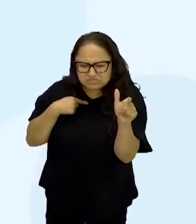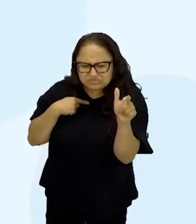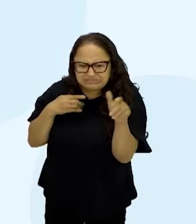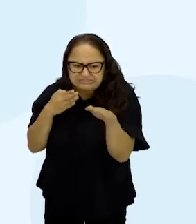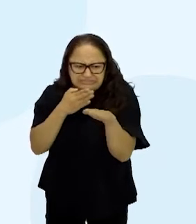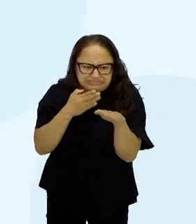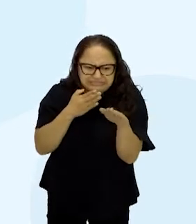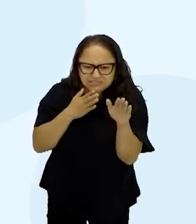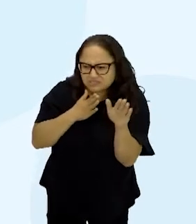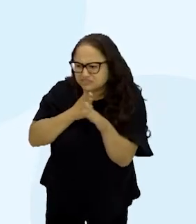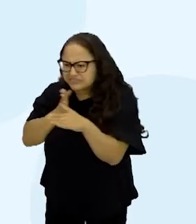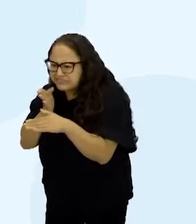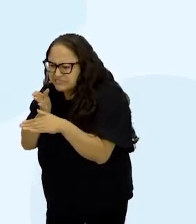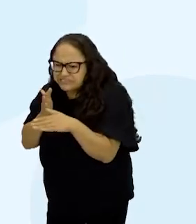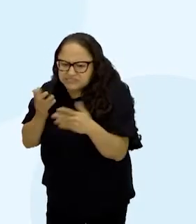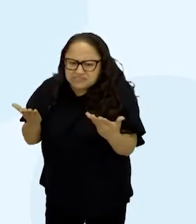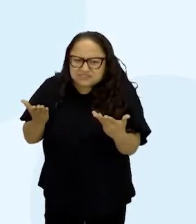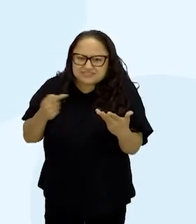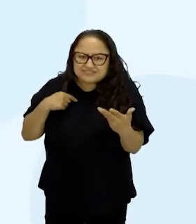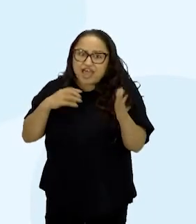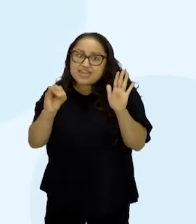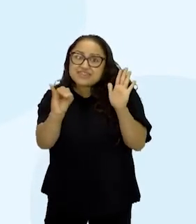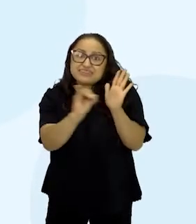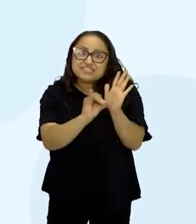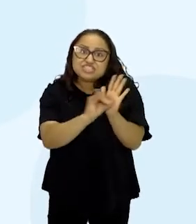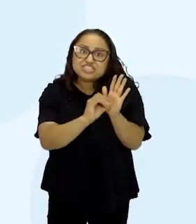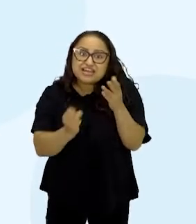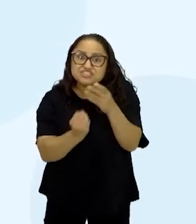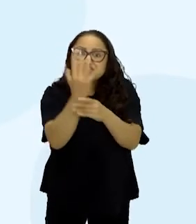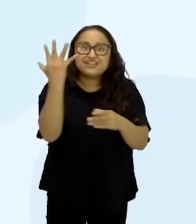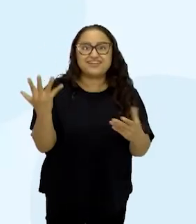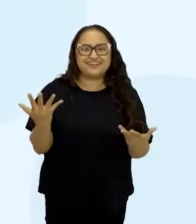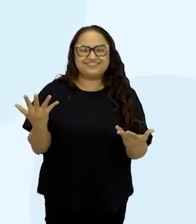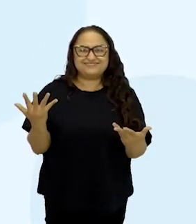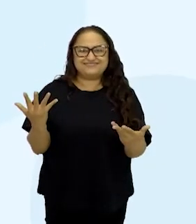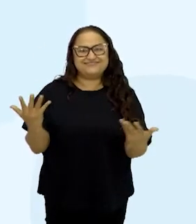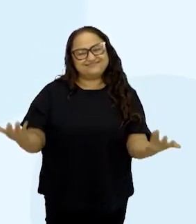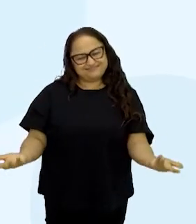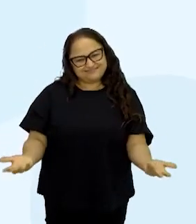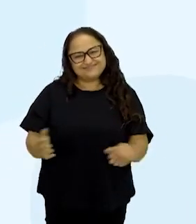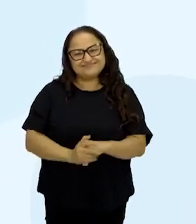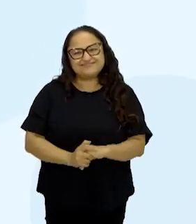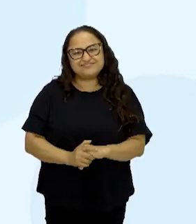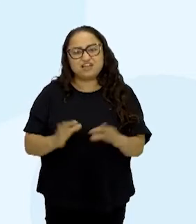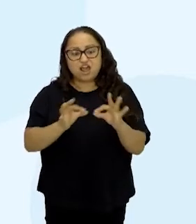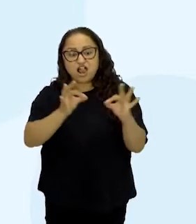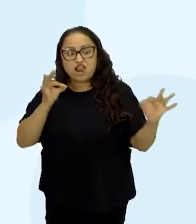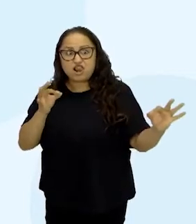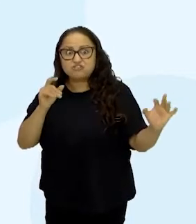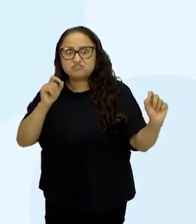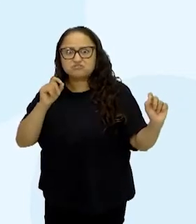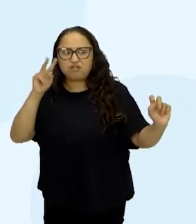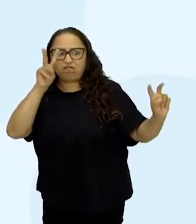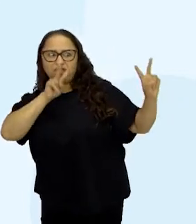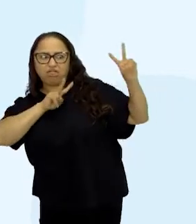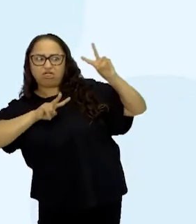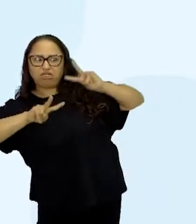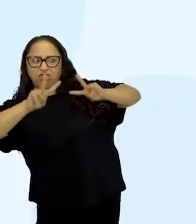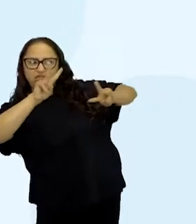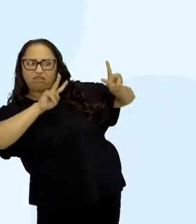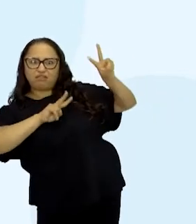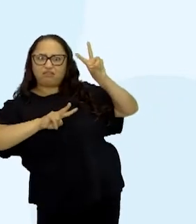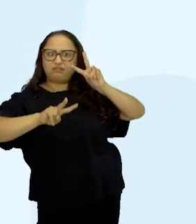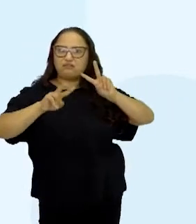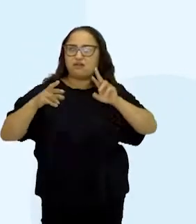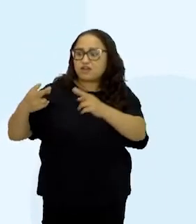onde eu vou lá e eu estou vendo a minha identidade, né? Então, assim, longe dos olhares, né, dos nossos responsáveis,